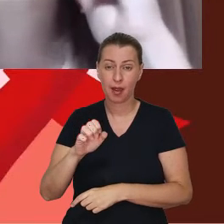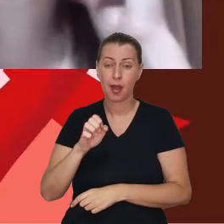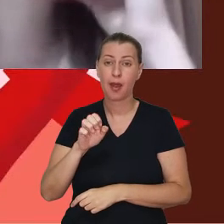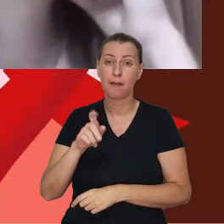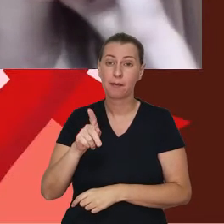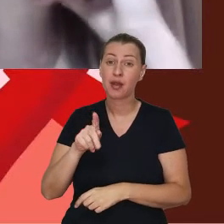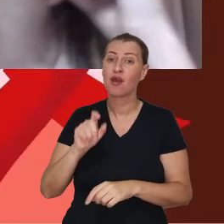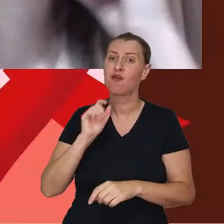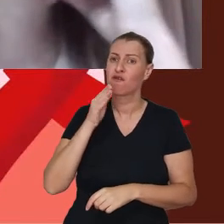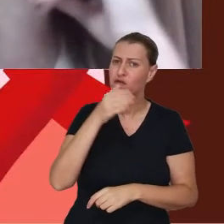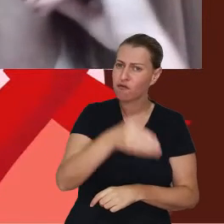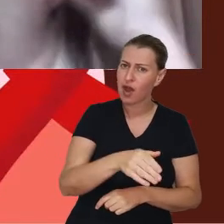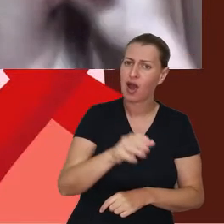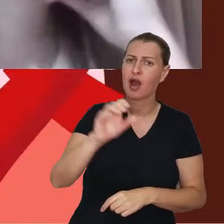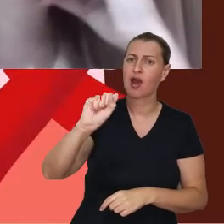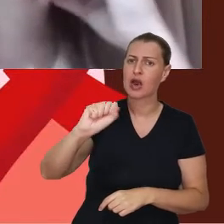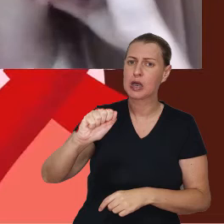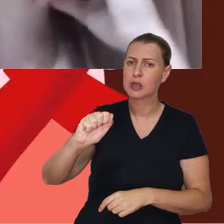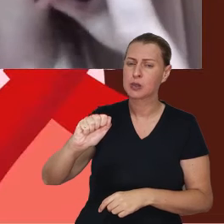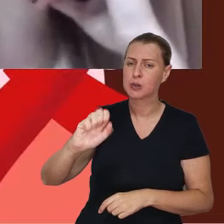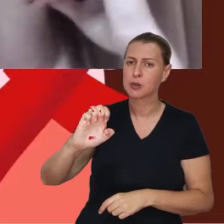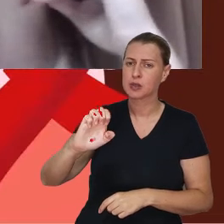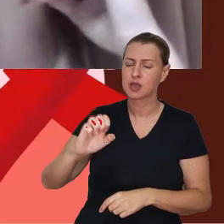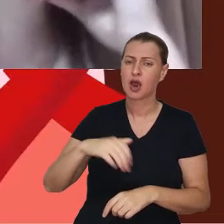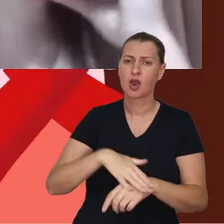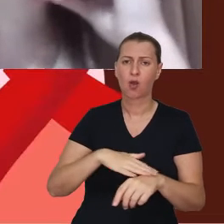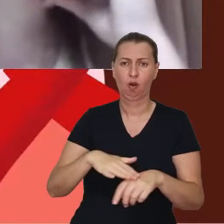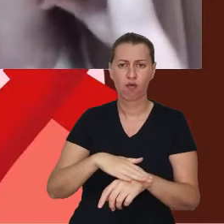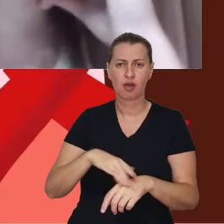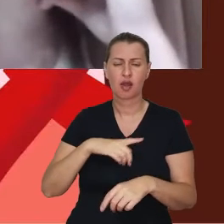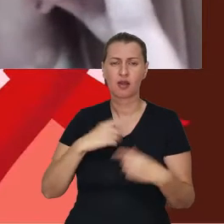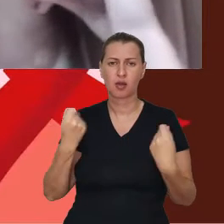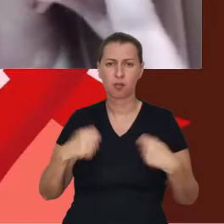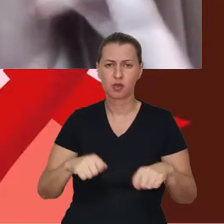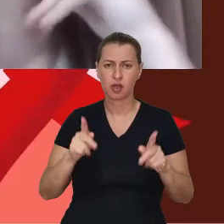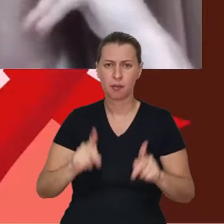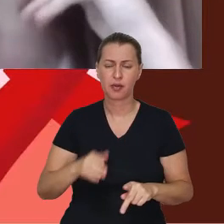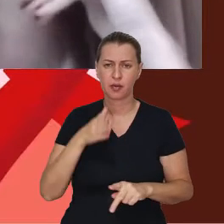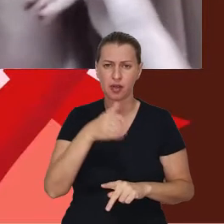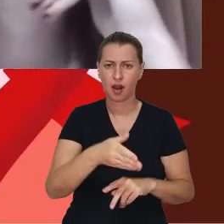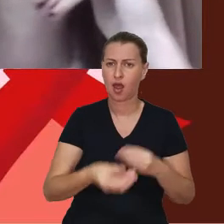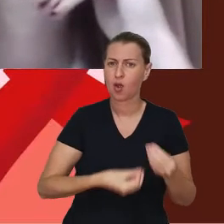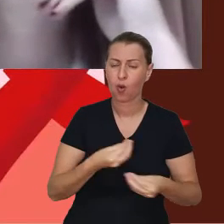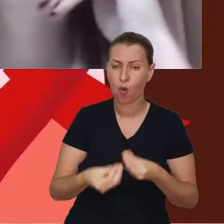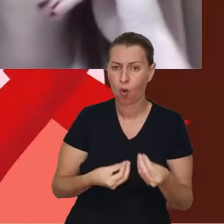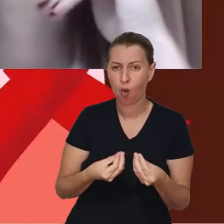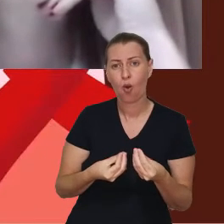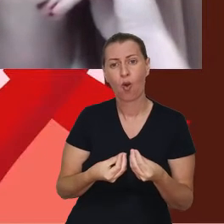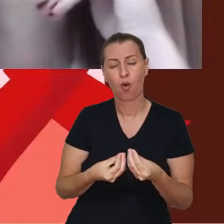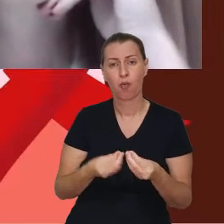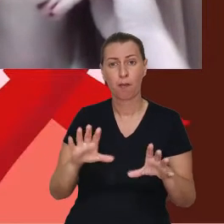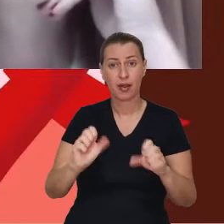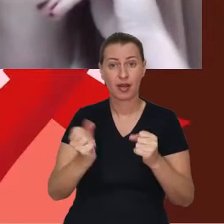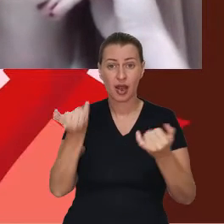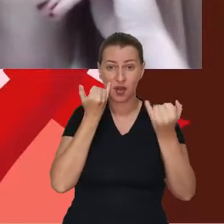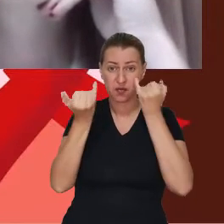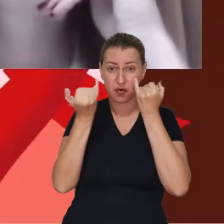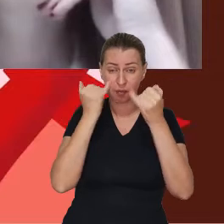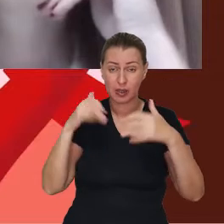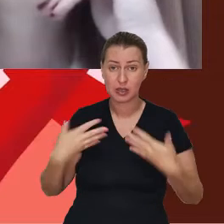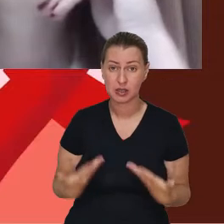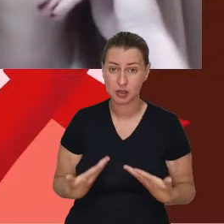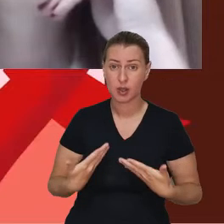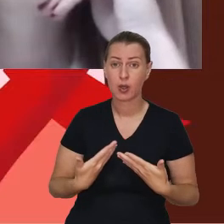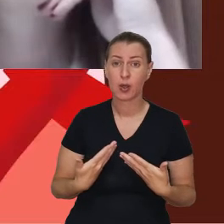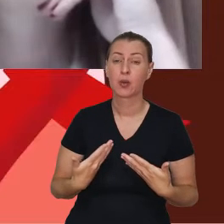para conversar. Tem alguma possibilidade da pessoa ir lá ou buscar alguma informação em si?